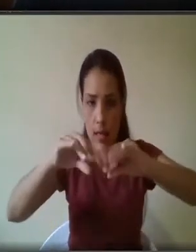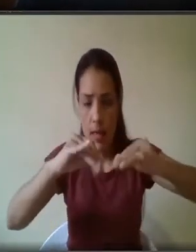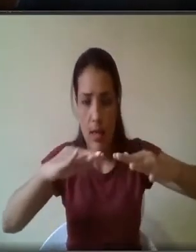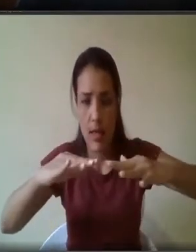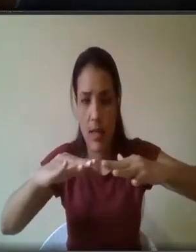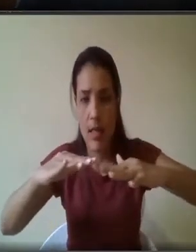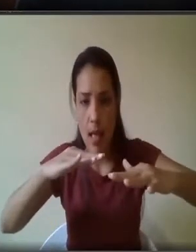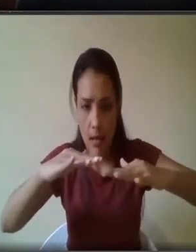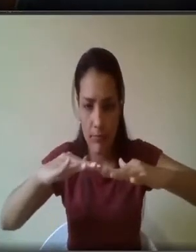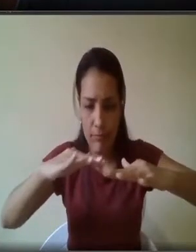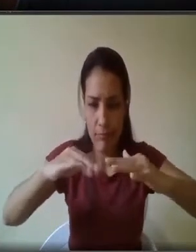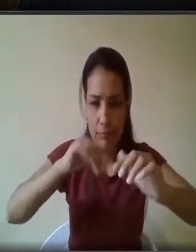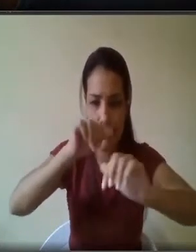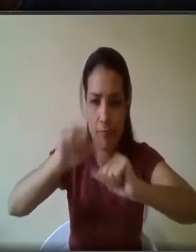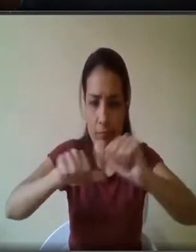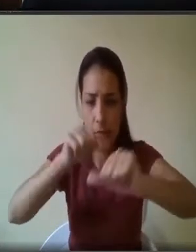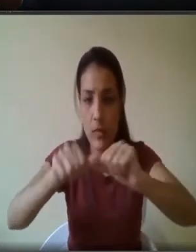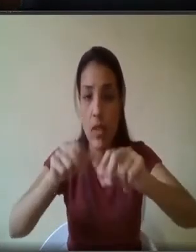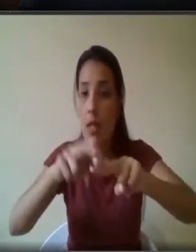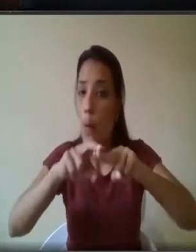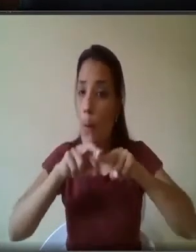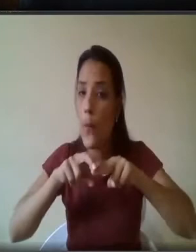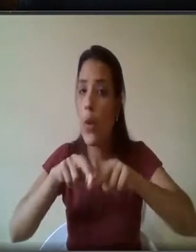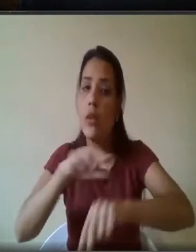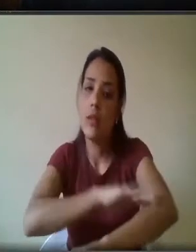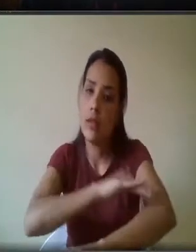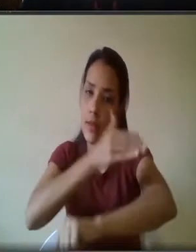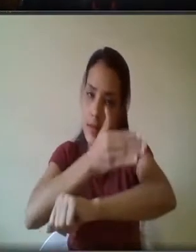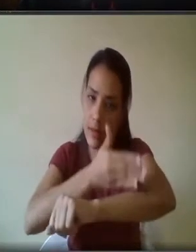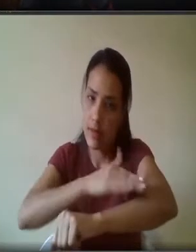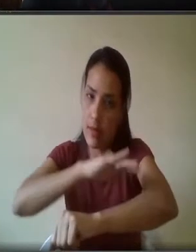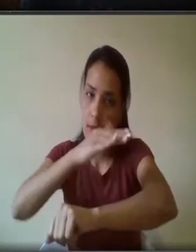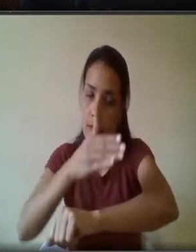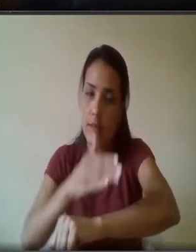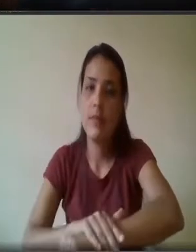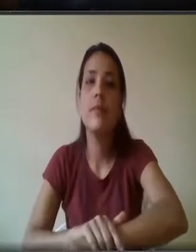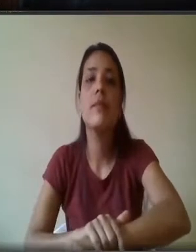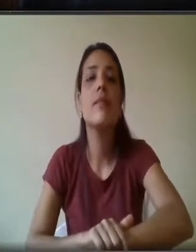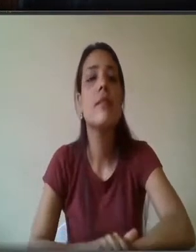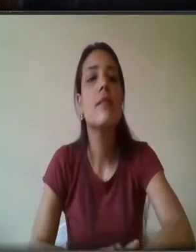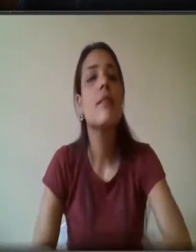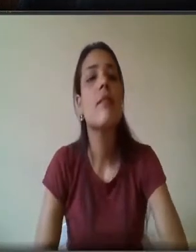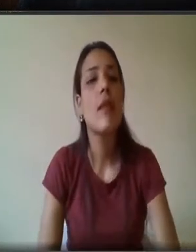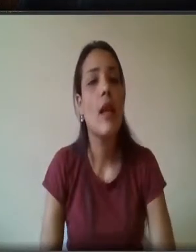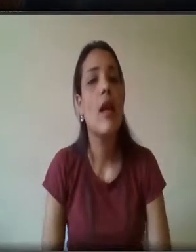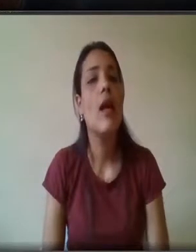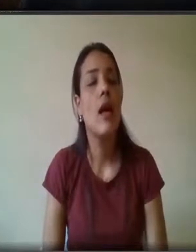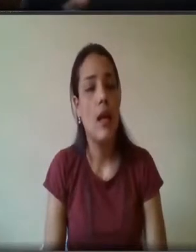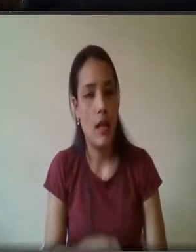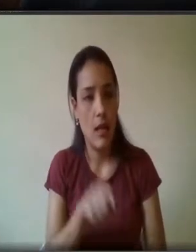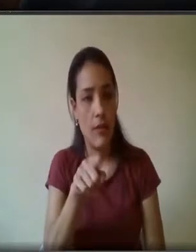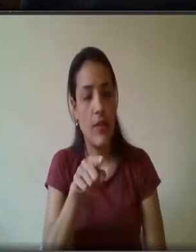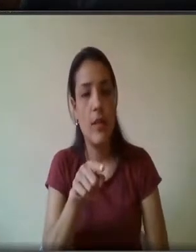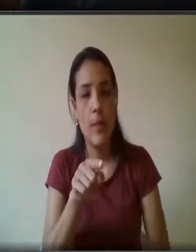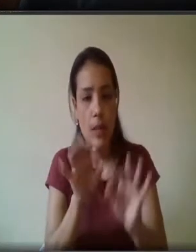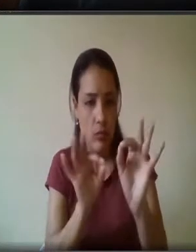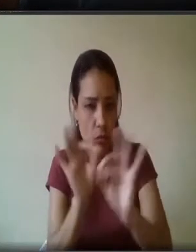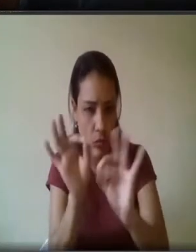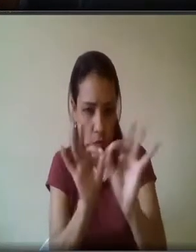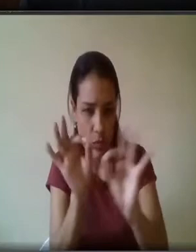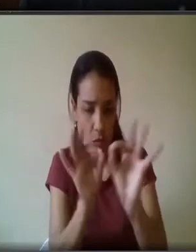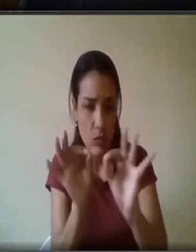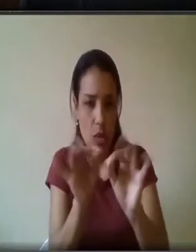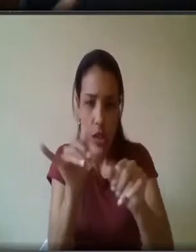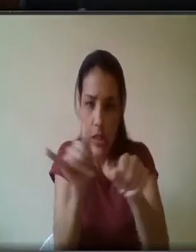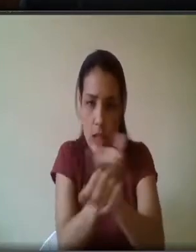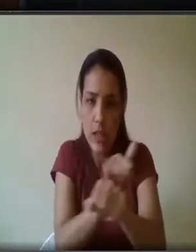promovida pelas formas de relevo. Tá? E aí aqui tem um esqueminha que a gente colocou na internet, uma espécie